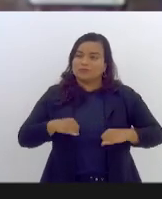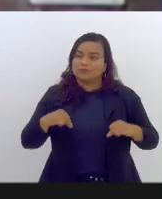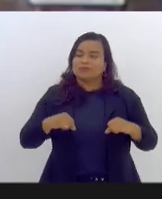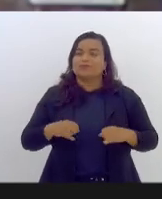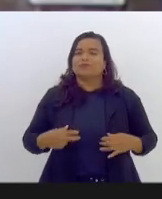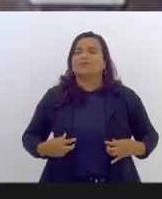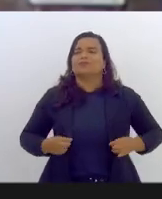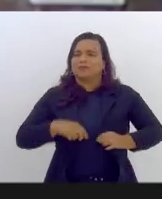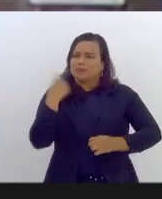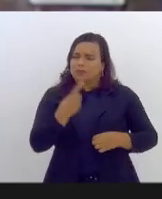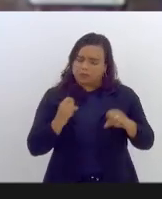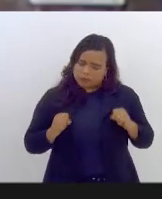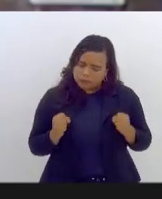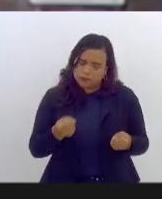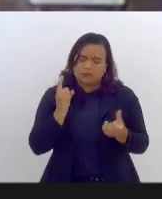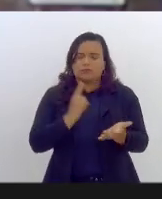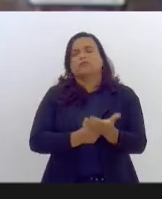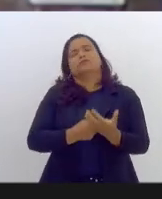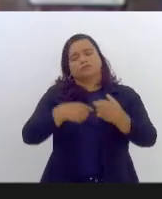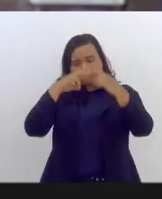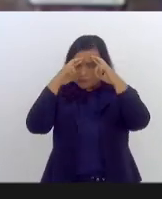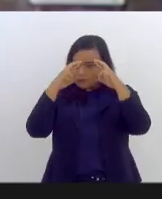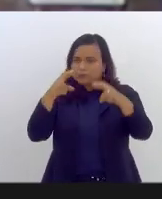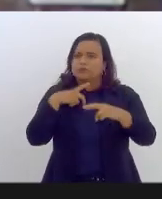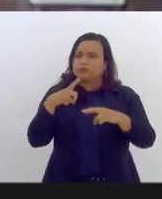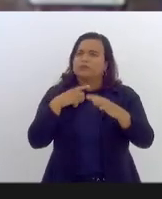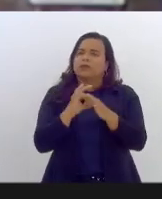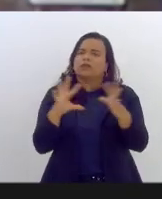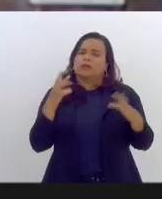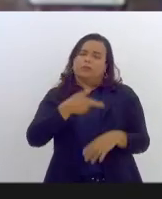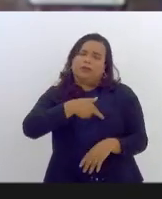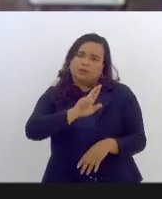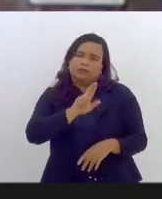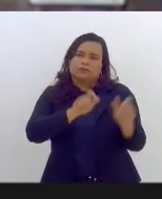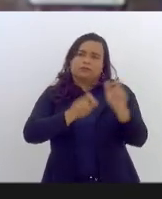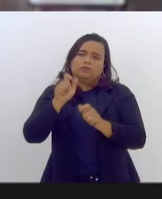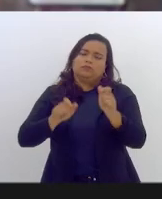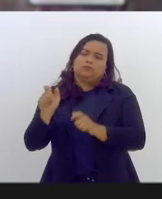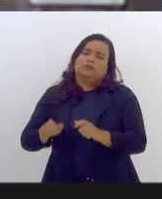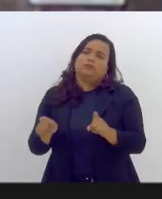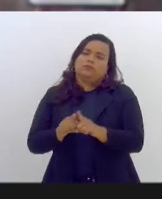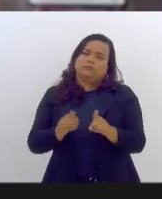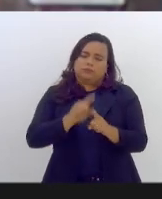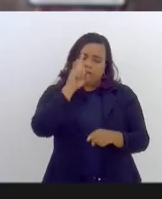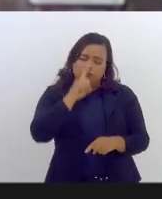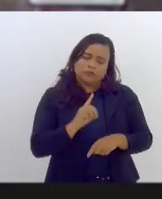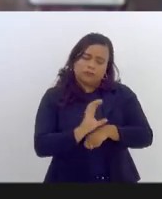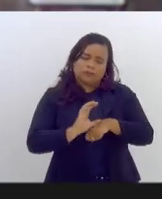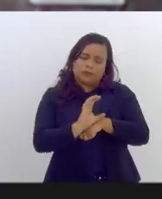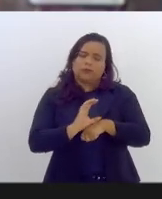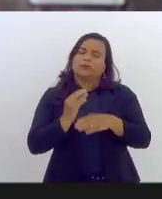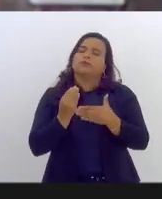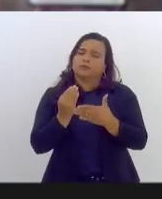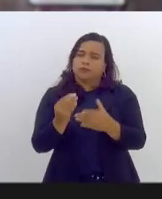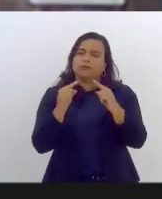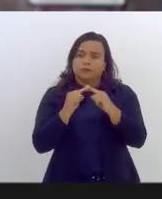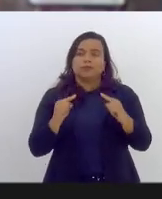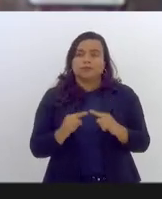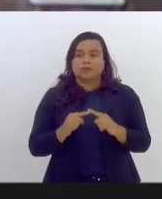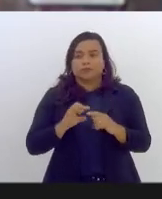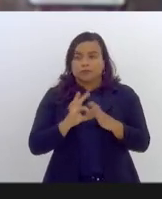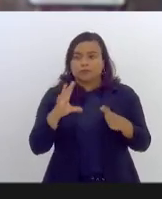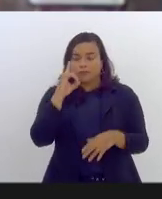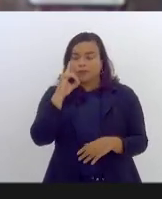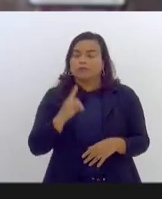devotados, comprometidos com o respeito à liberdade religiosa, com o direito constitucional à liberdade